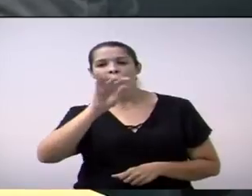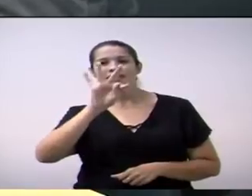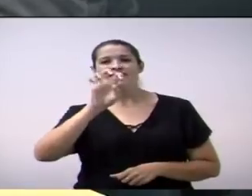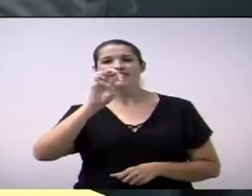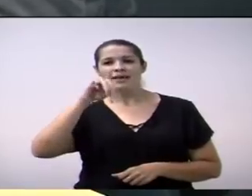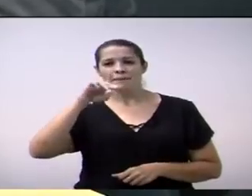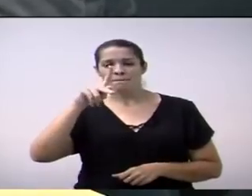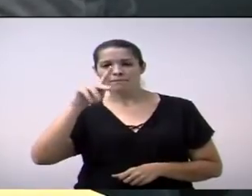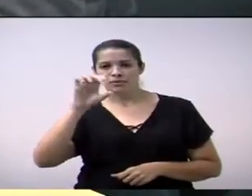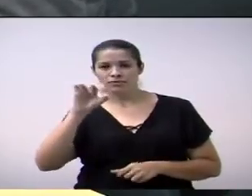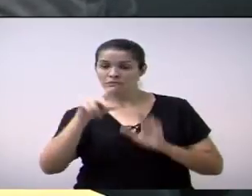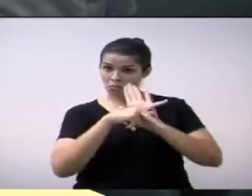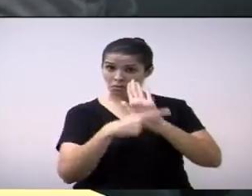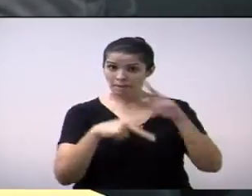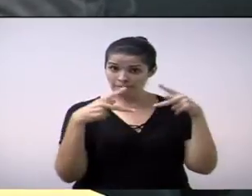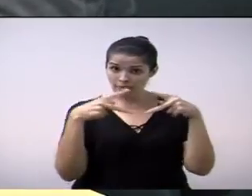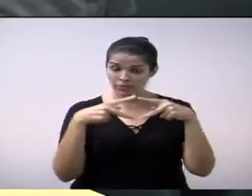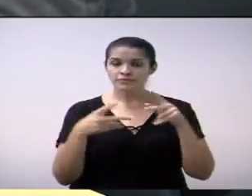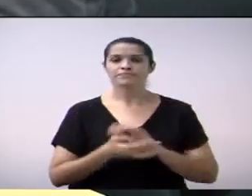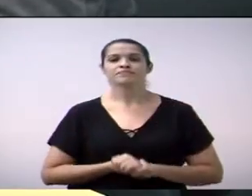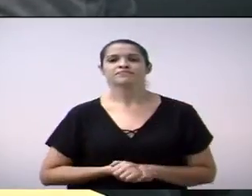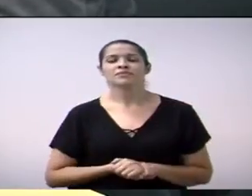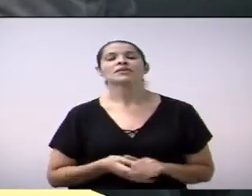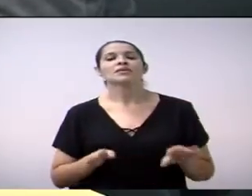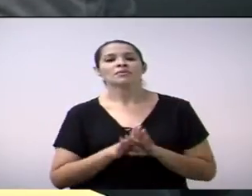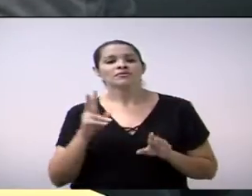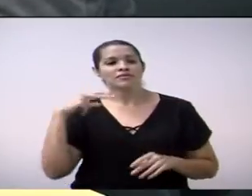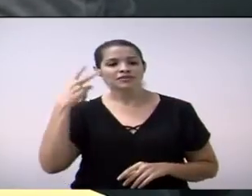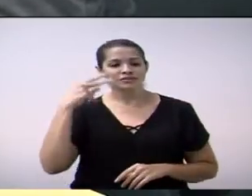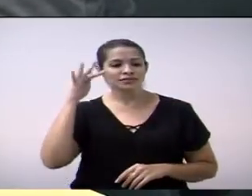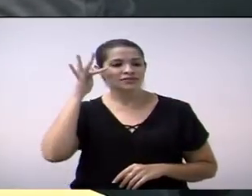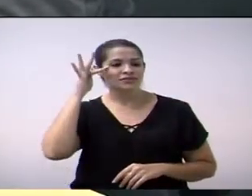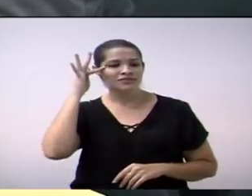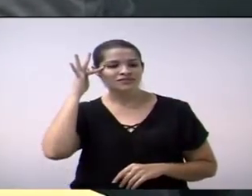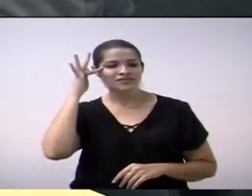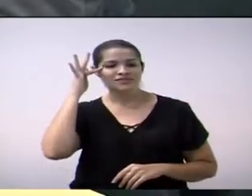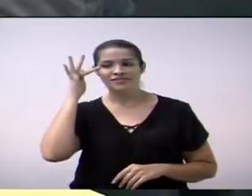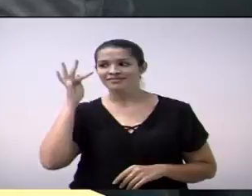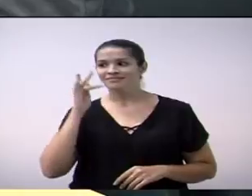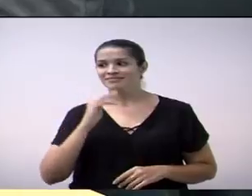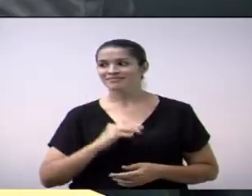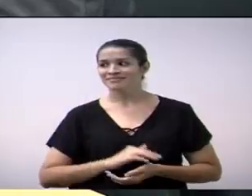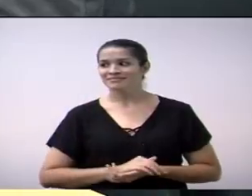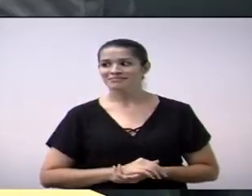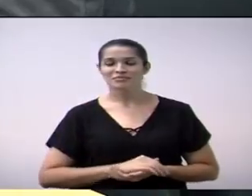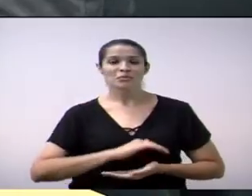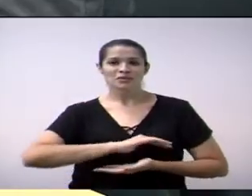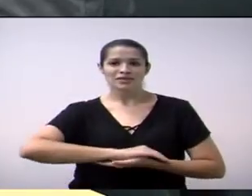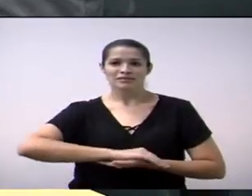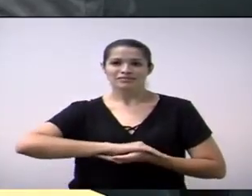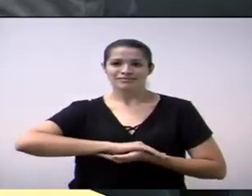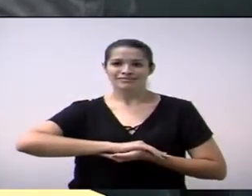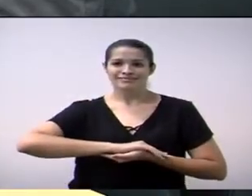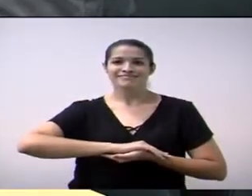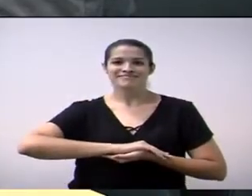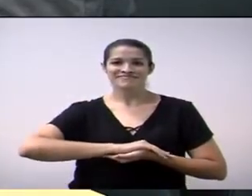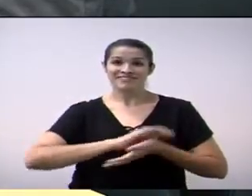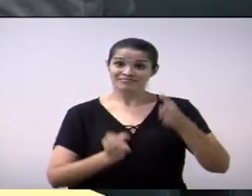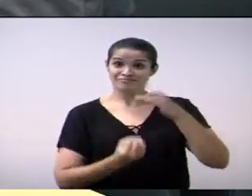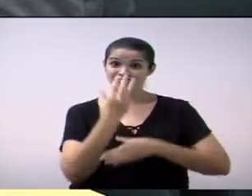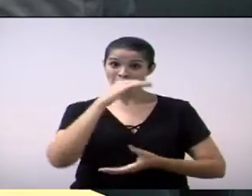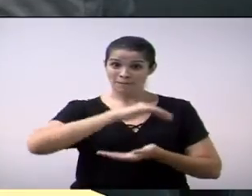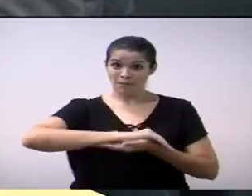Número 30, do vereador Fábio Valadão, requer informações ao Executivo sobre o processo de licitação emergencial